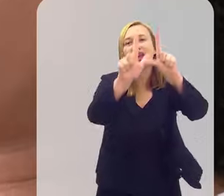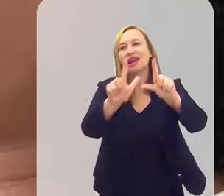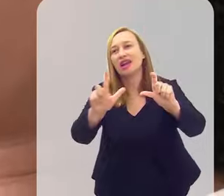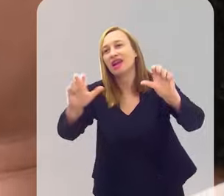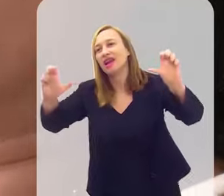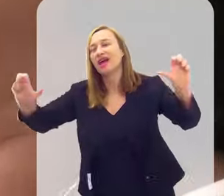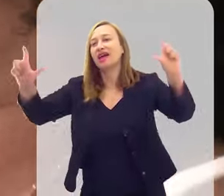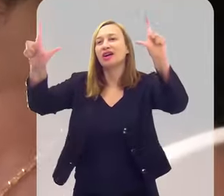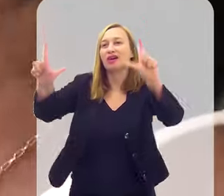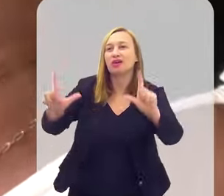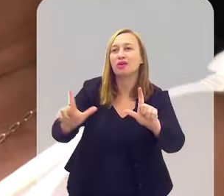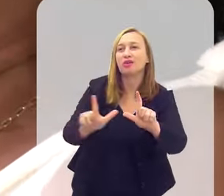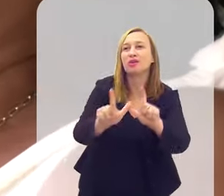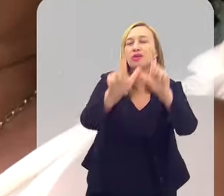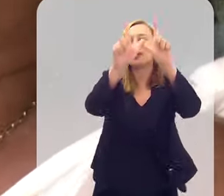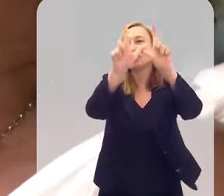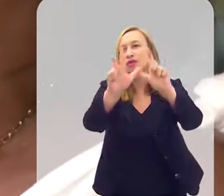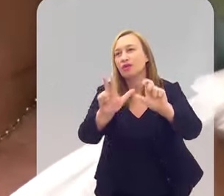Senhor